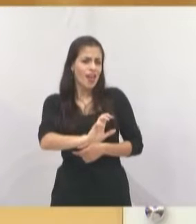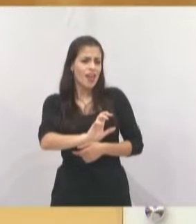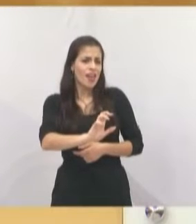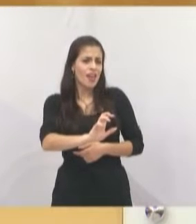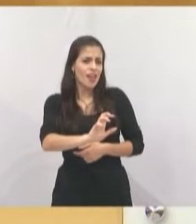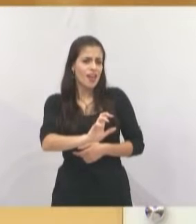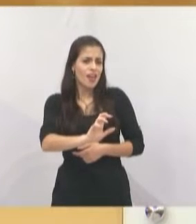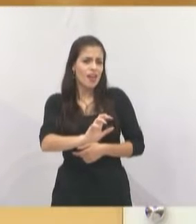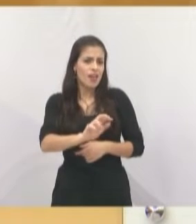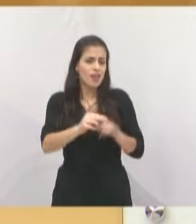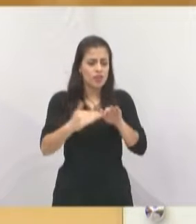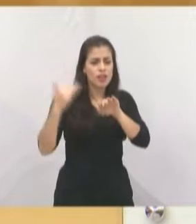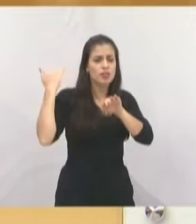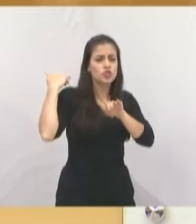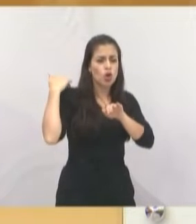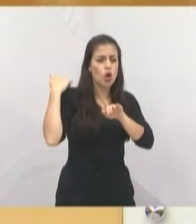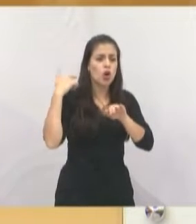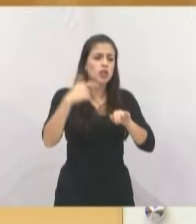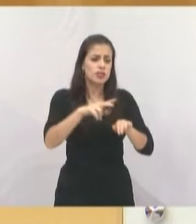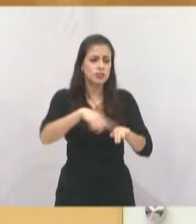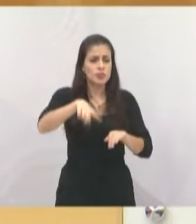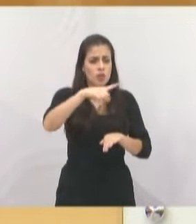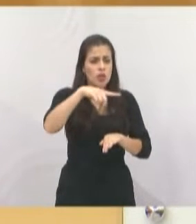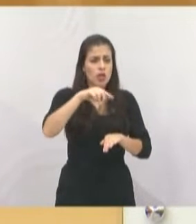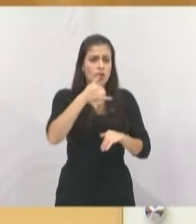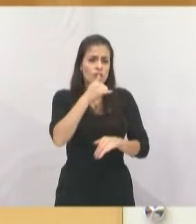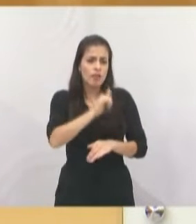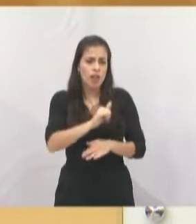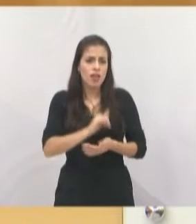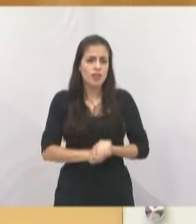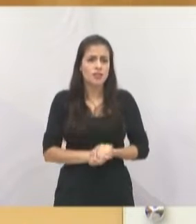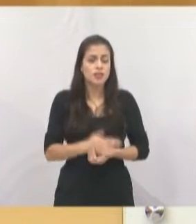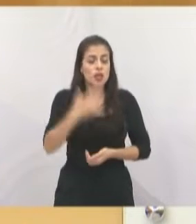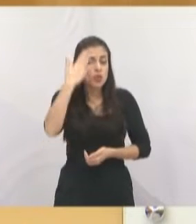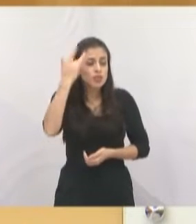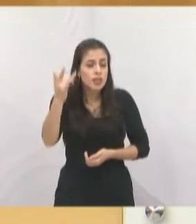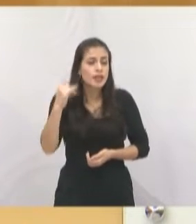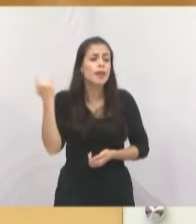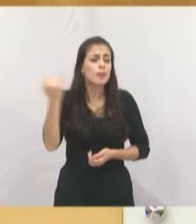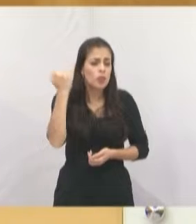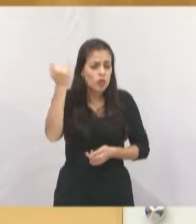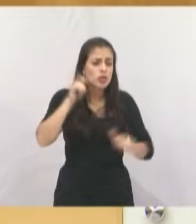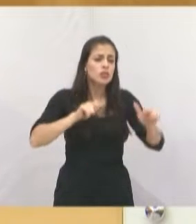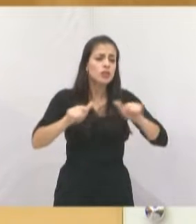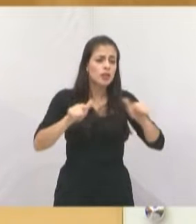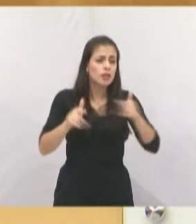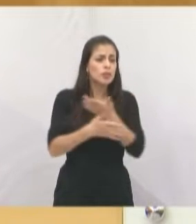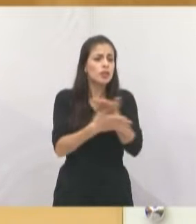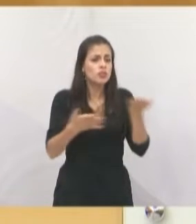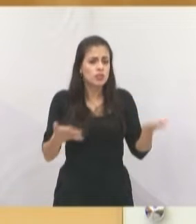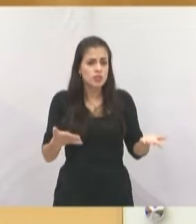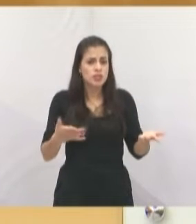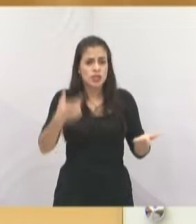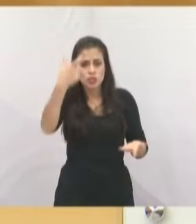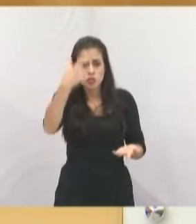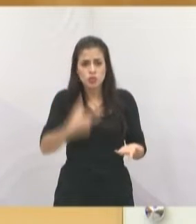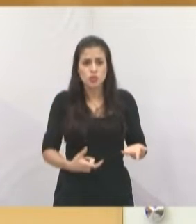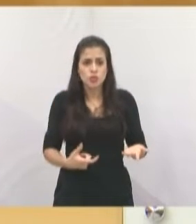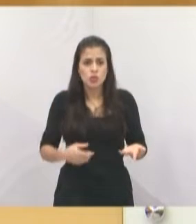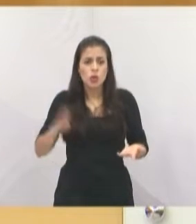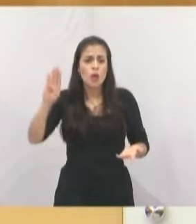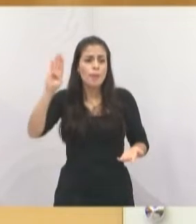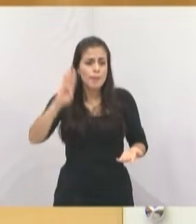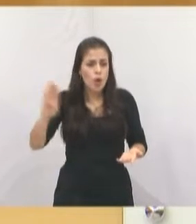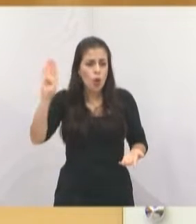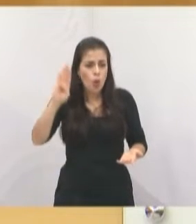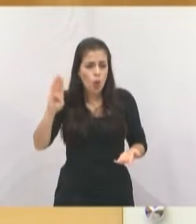que eu falasse. Eu sei muito bem a importância do trabalho de vocês, eu sou bióloga, né? E muitos esquecem que antes de a gente ser vereador, a